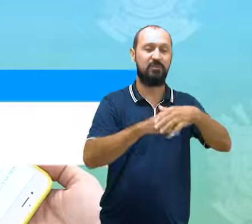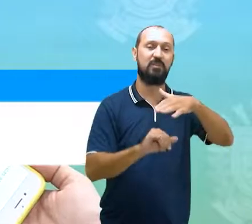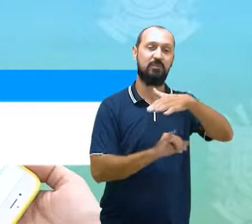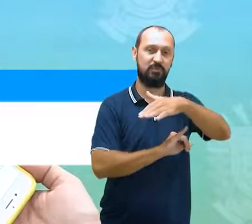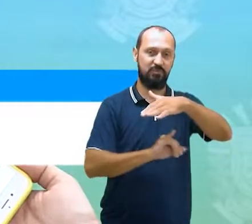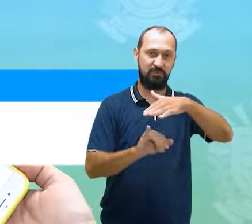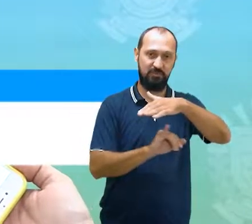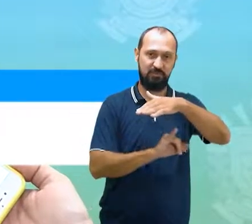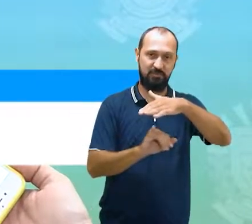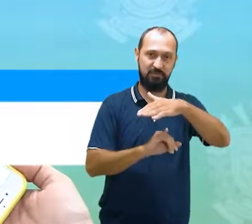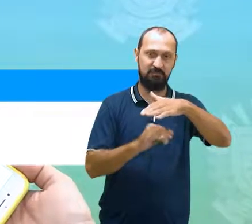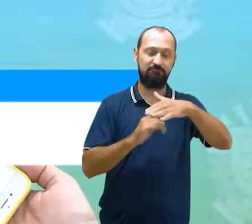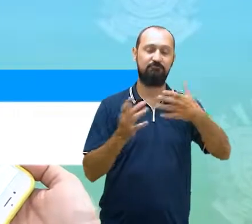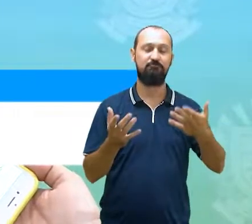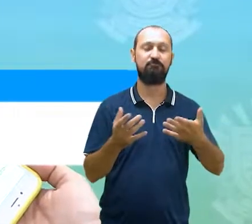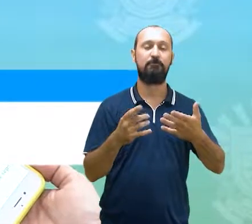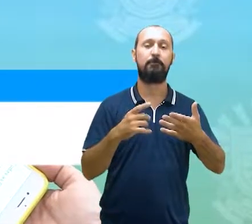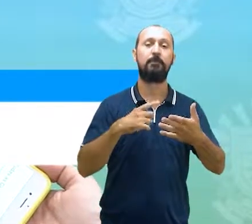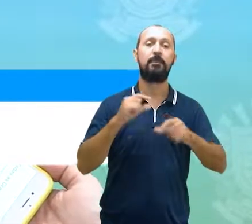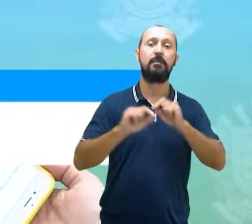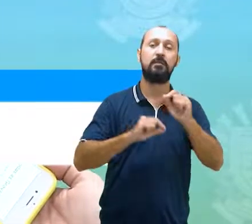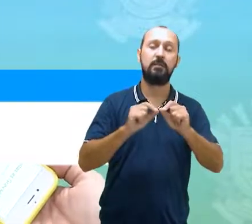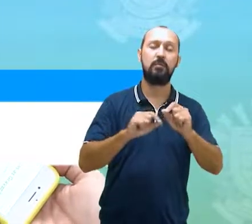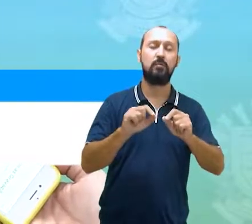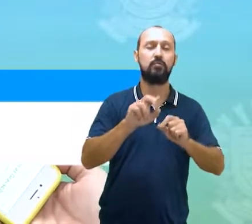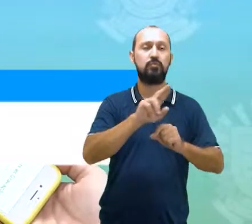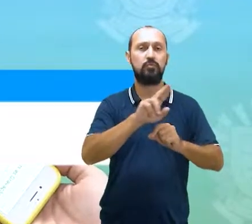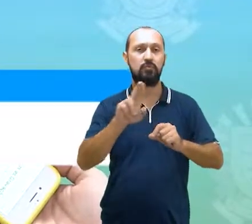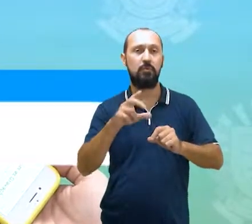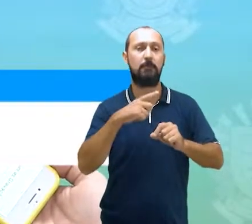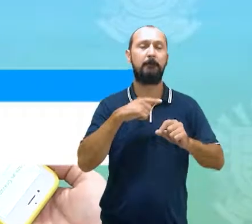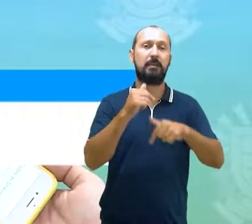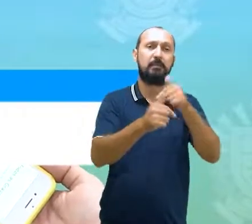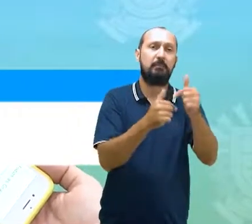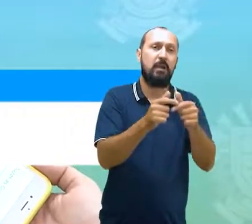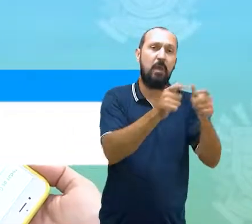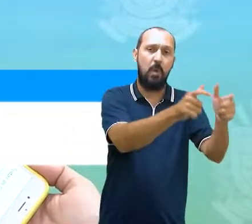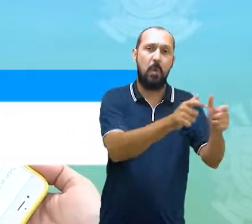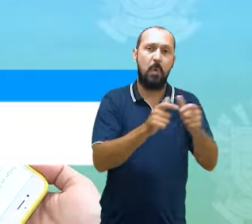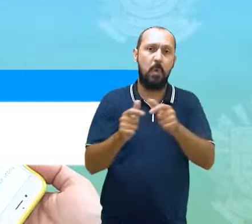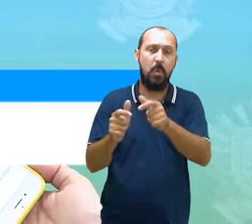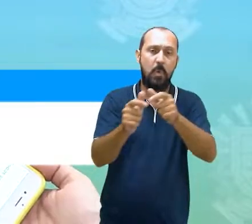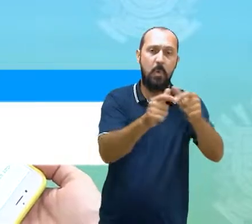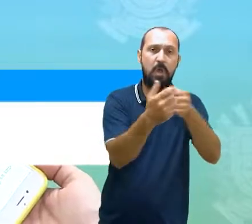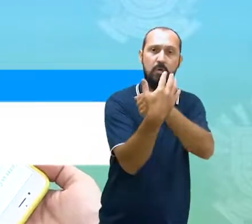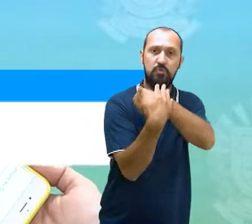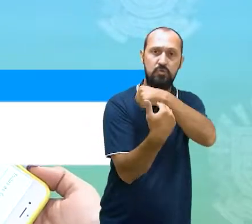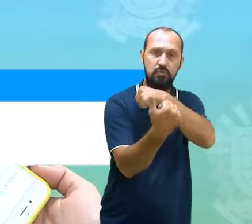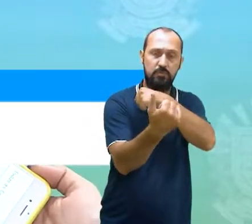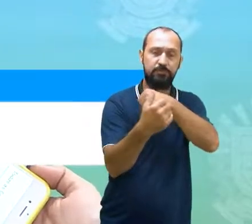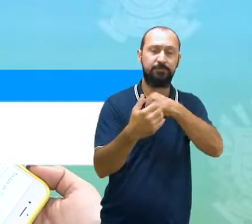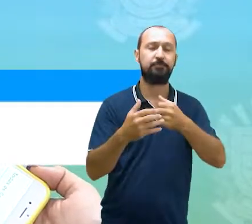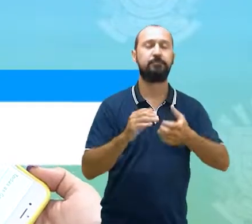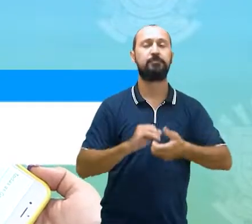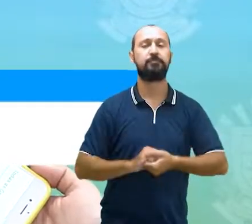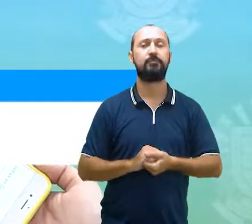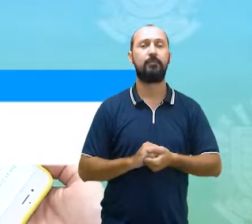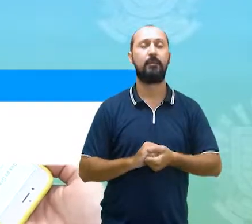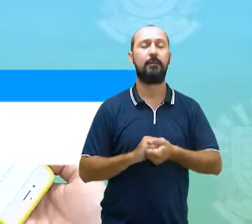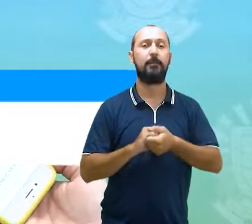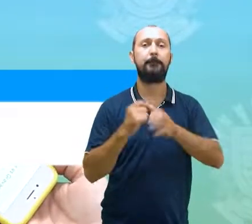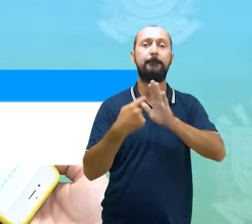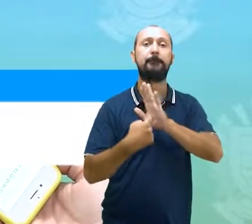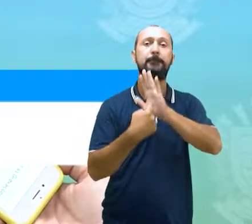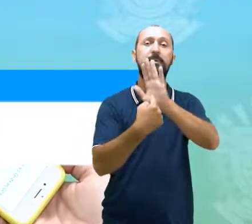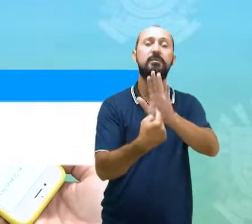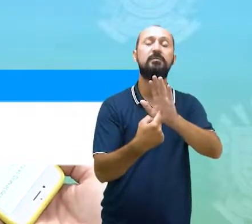instituições, através dos institutos de designação para as praças e convocação para os oficiais,